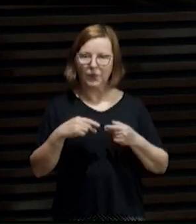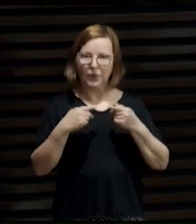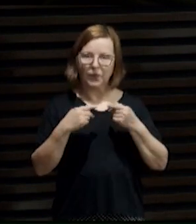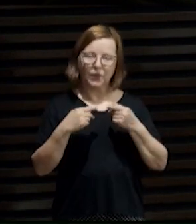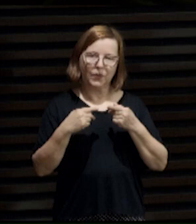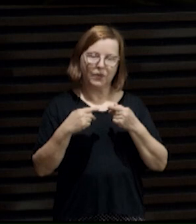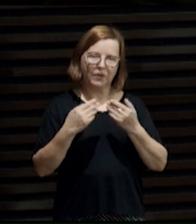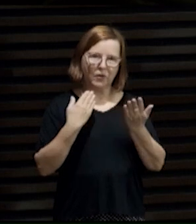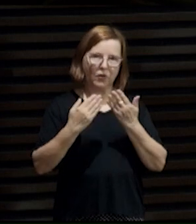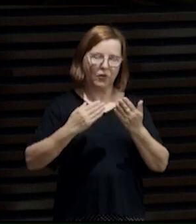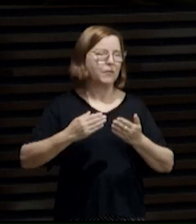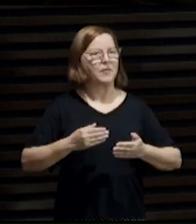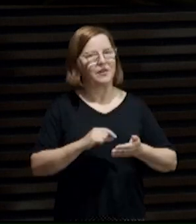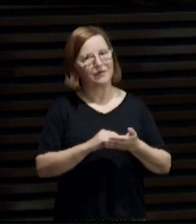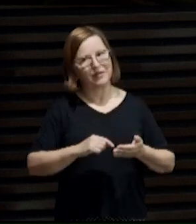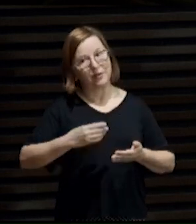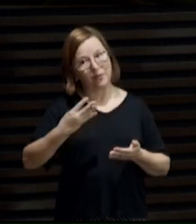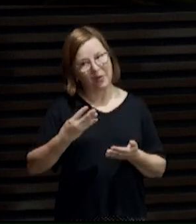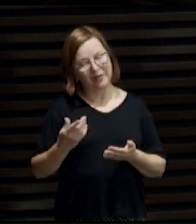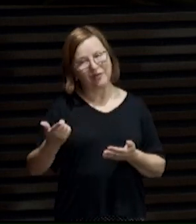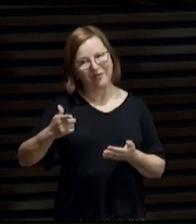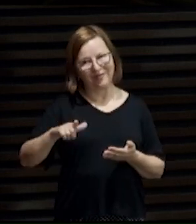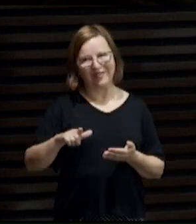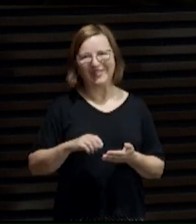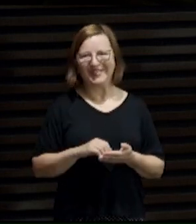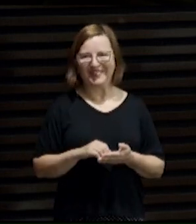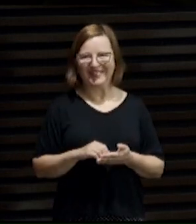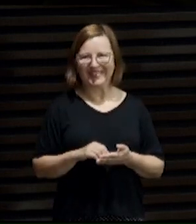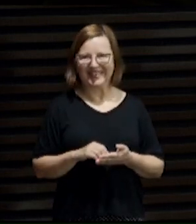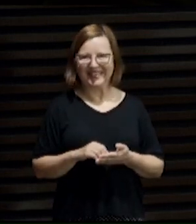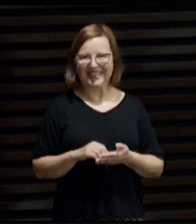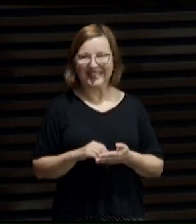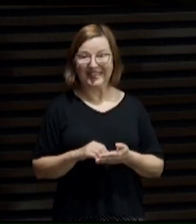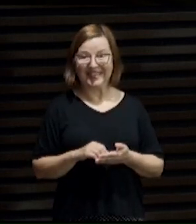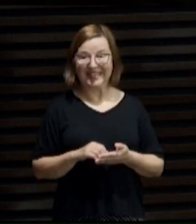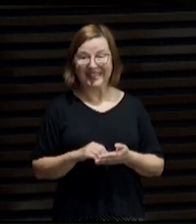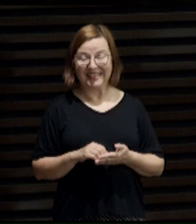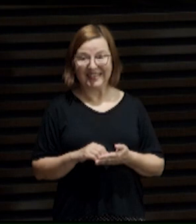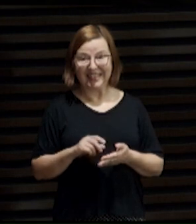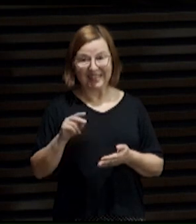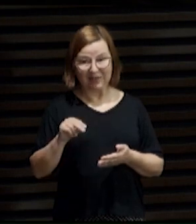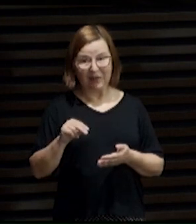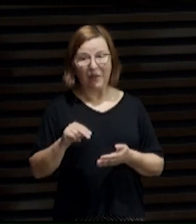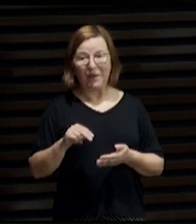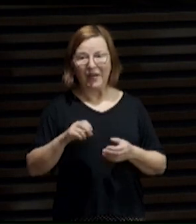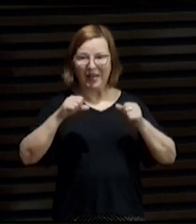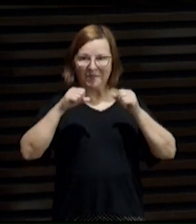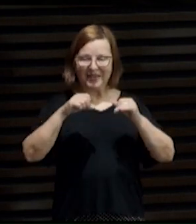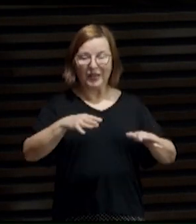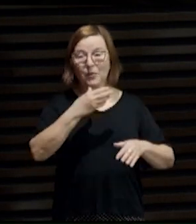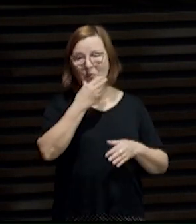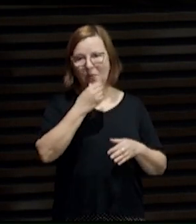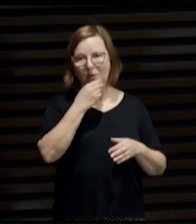do homem, ele repete isso mais uma vez, verso 4, observe. Eis que assim será abençoado o homem